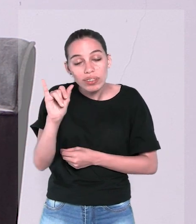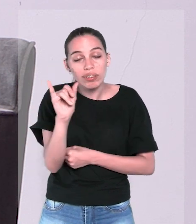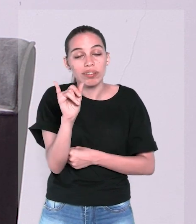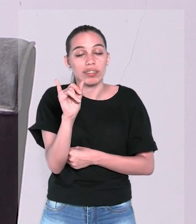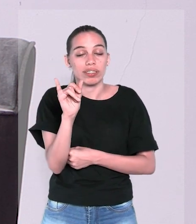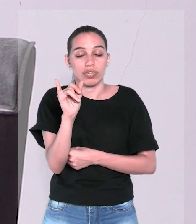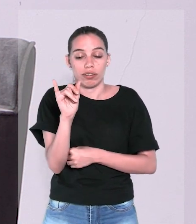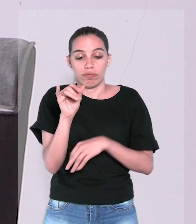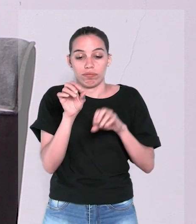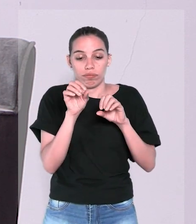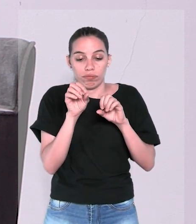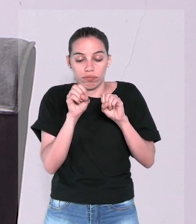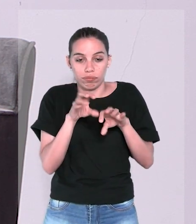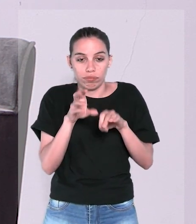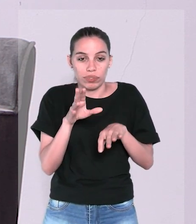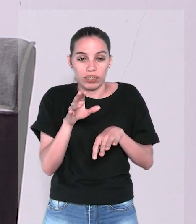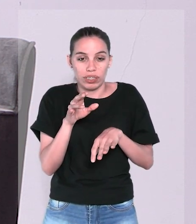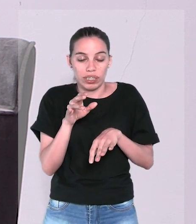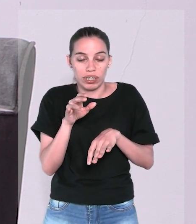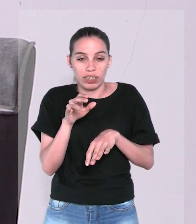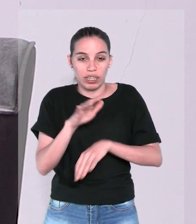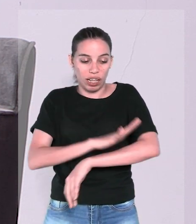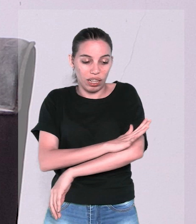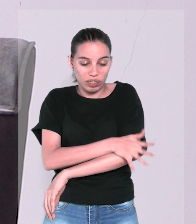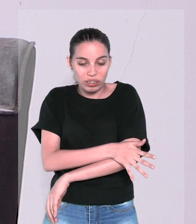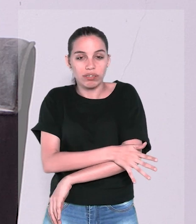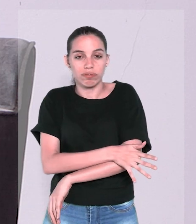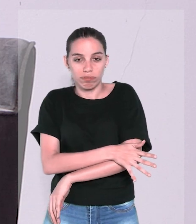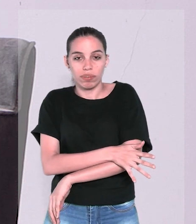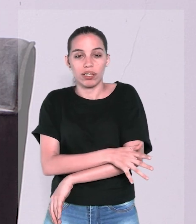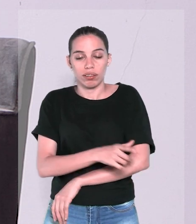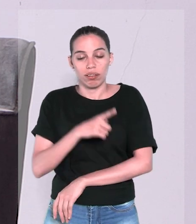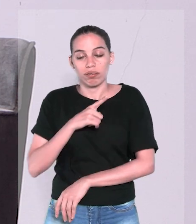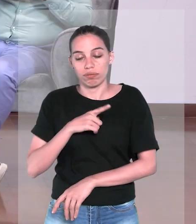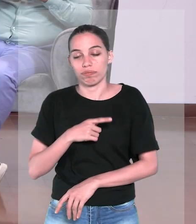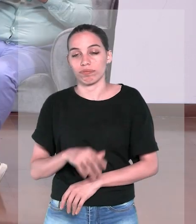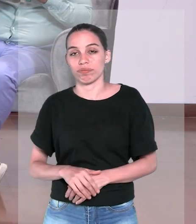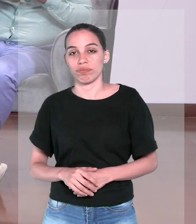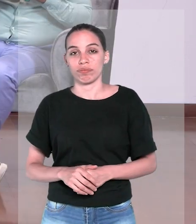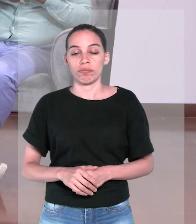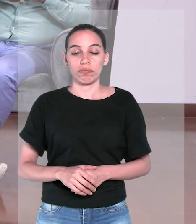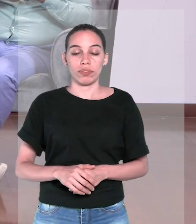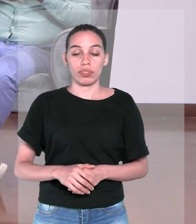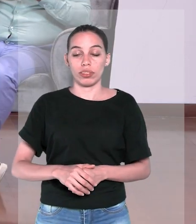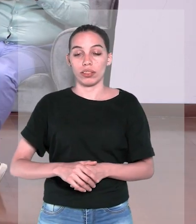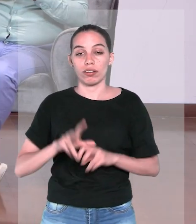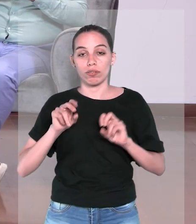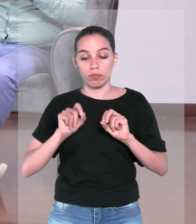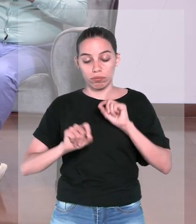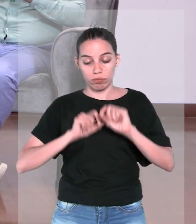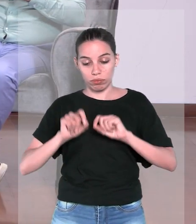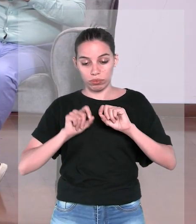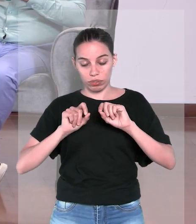eu acho que nós vamos precisar entender que essa escola, para além desse conteúdo, o conteúdo não